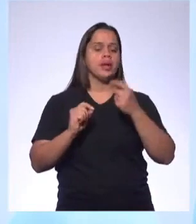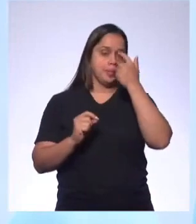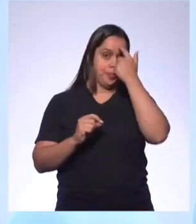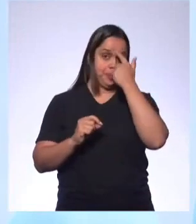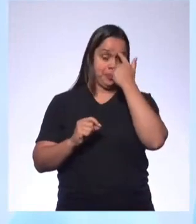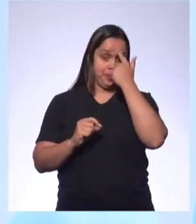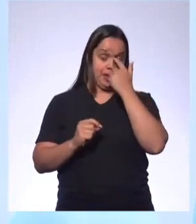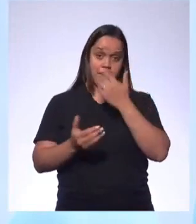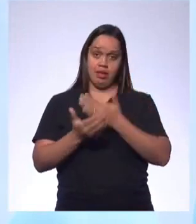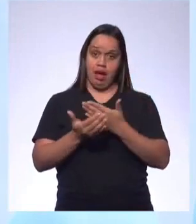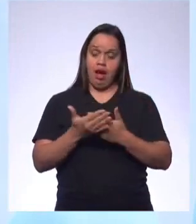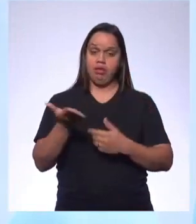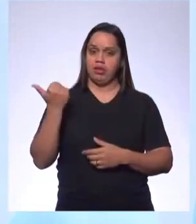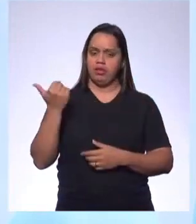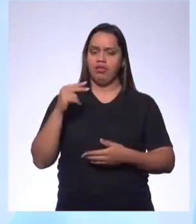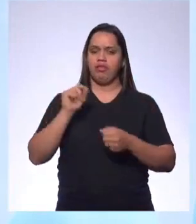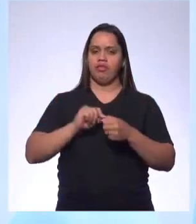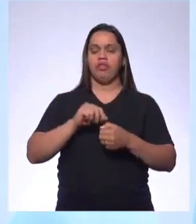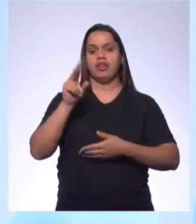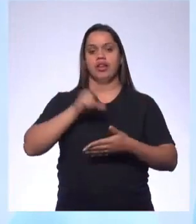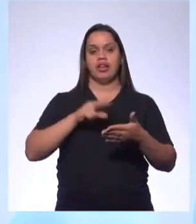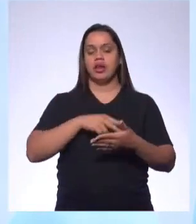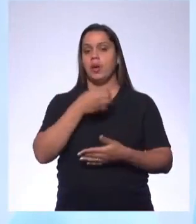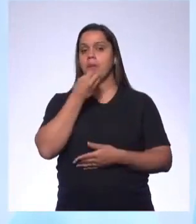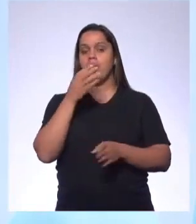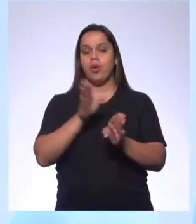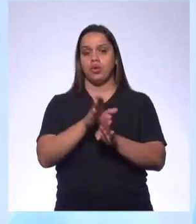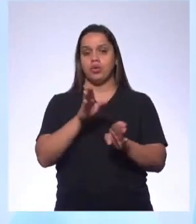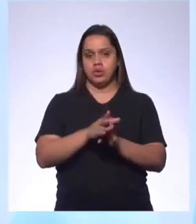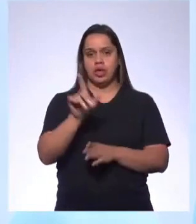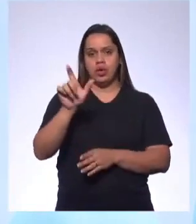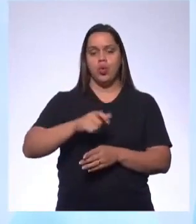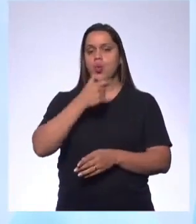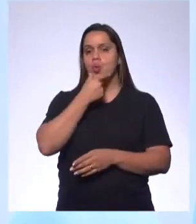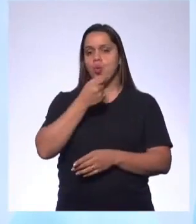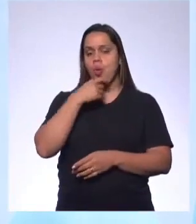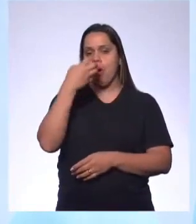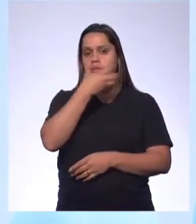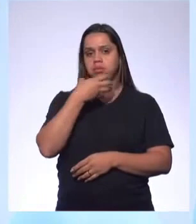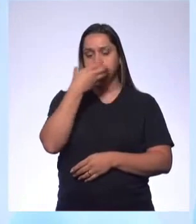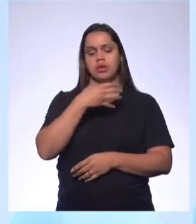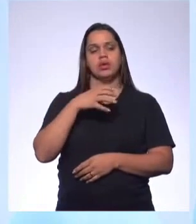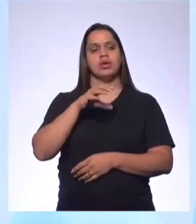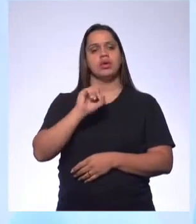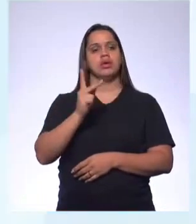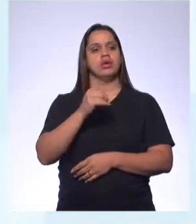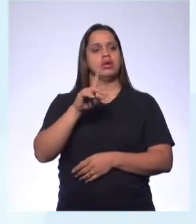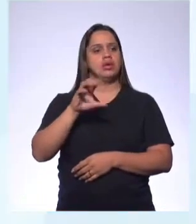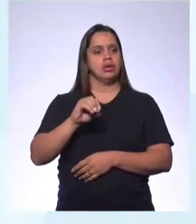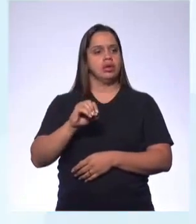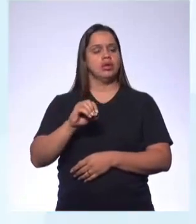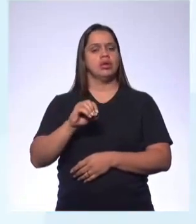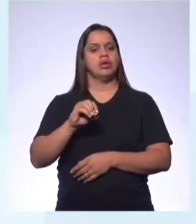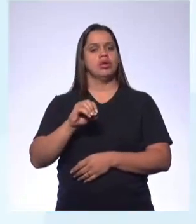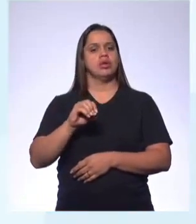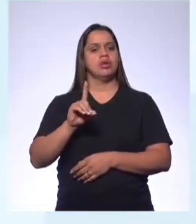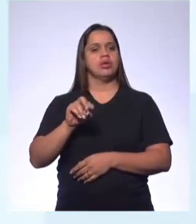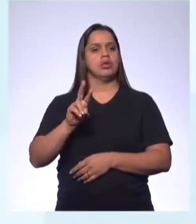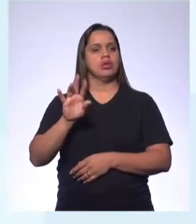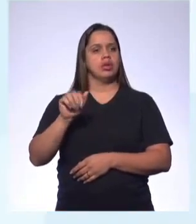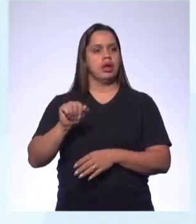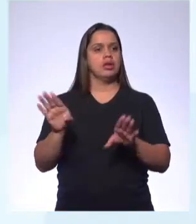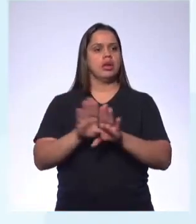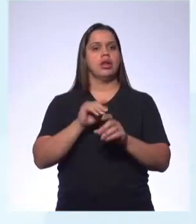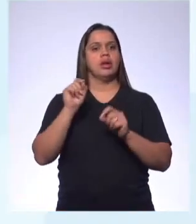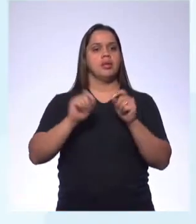a leitura da música O Bom Conselho, de Chico Buarque, falou sobre hiperlink e expressões populares. E